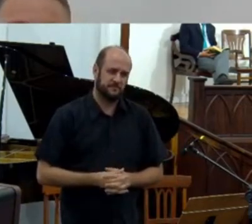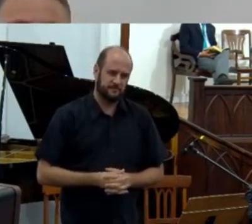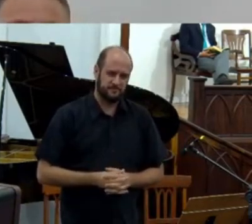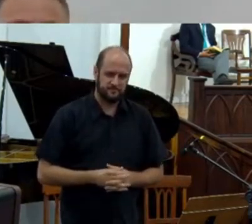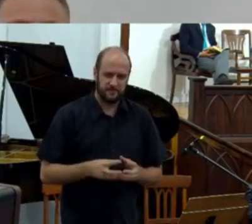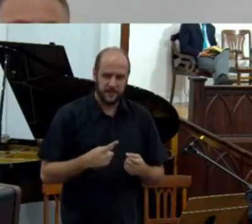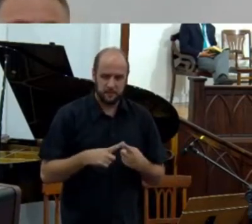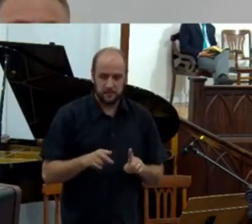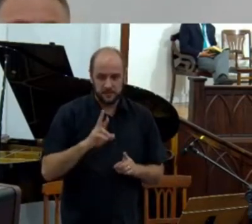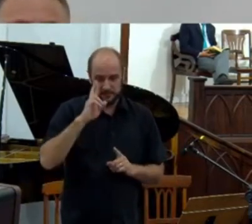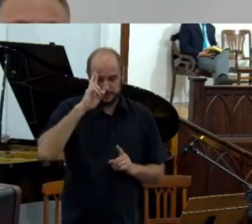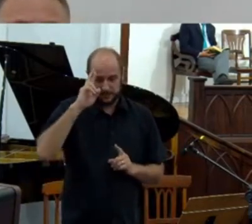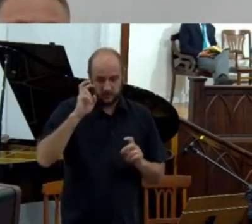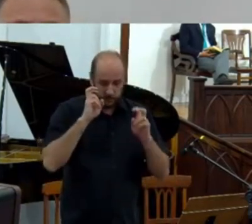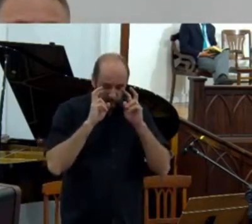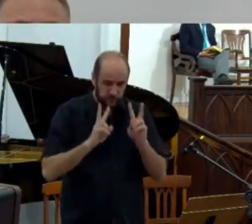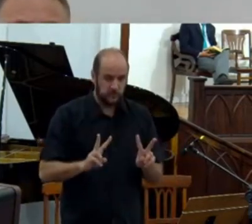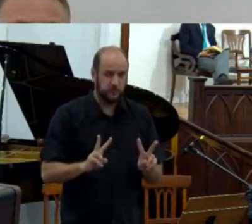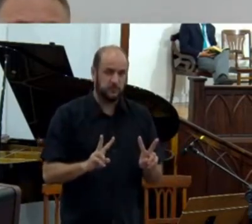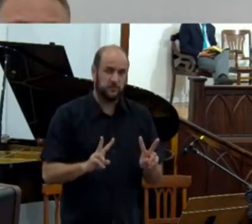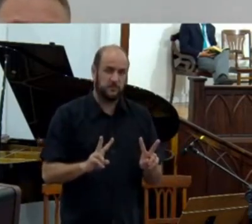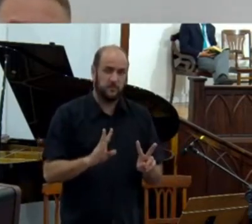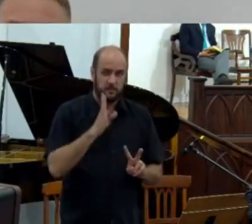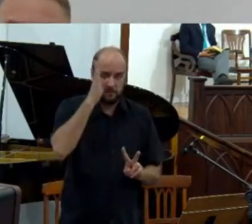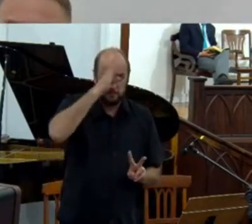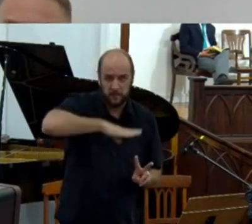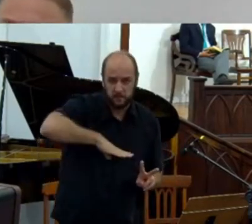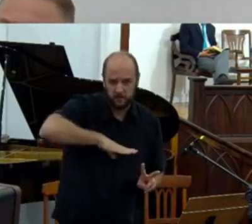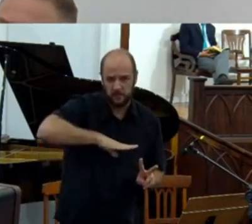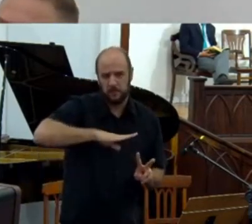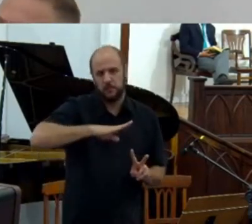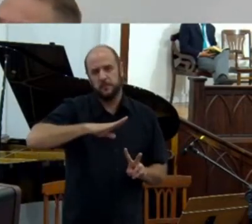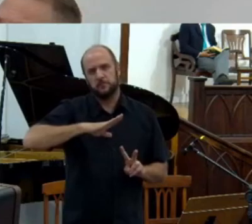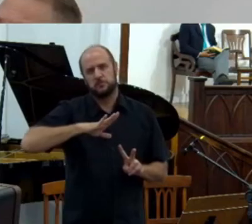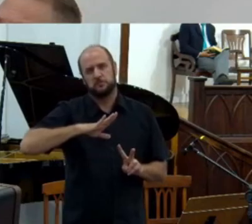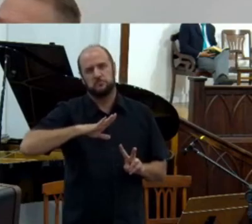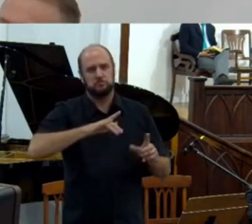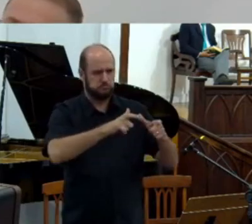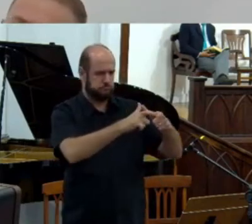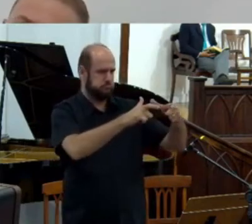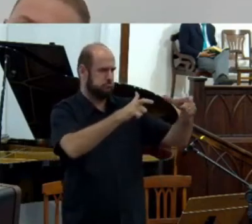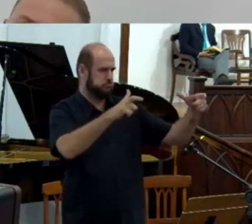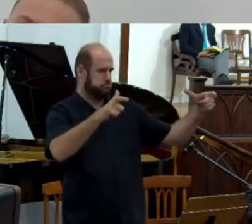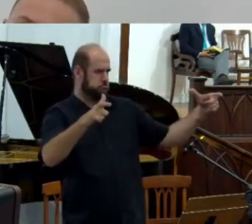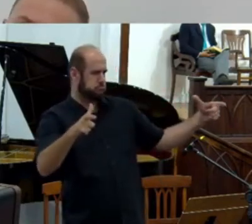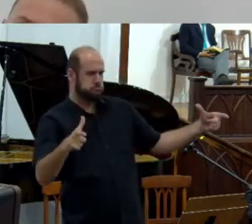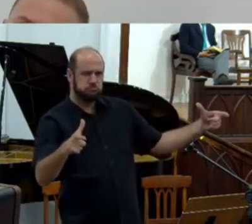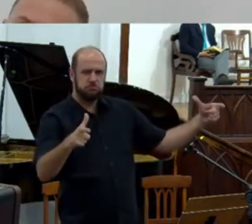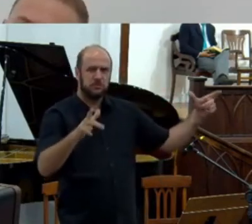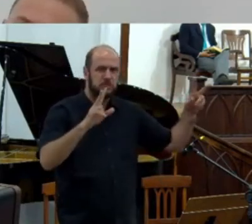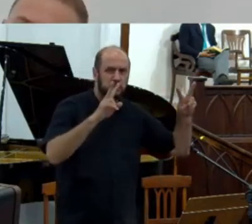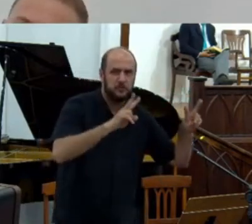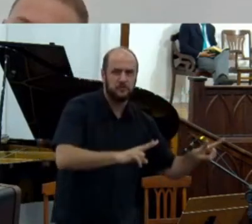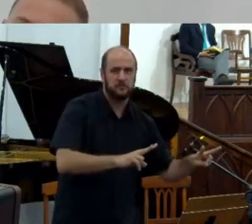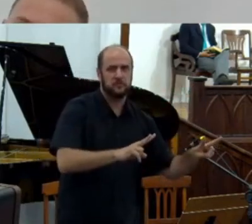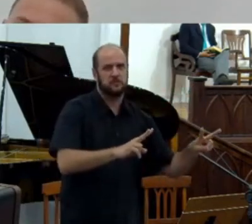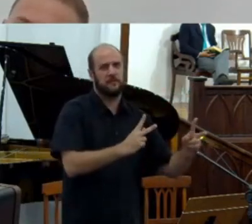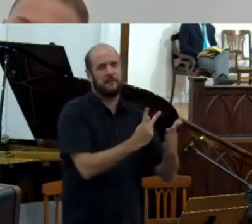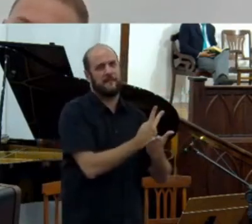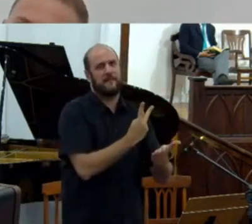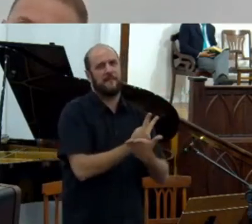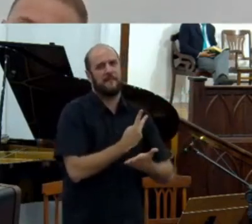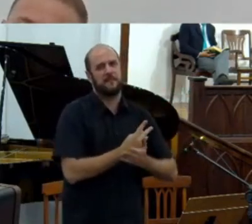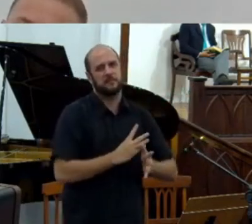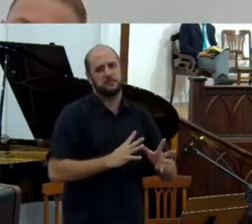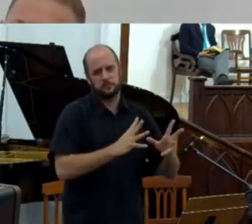Mas o Senhor conseguia enxergar a maldade, o seu tamanho, a sua amplitude e os seus efeitos.